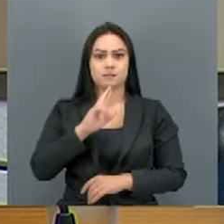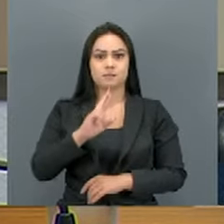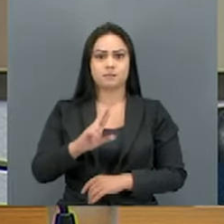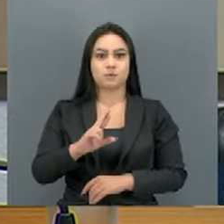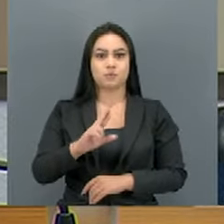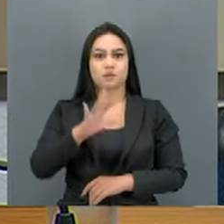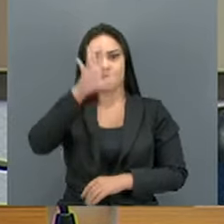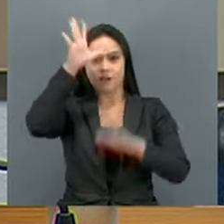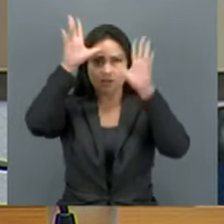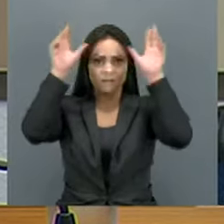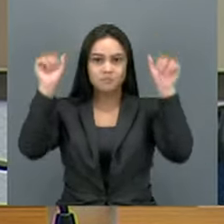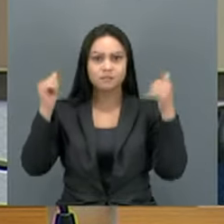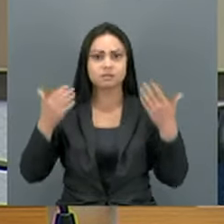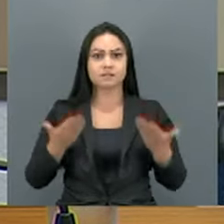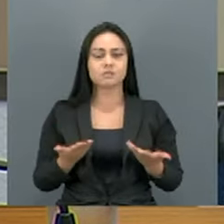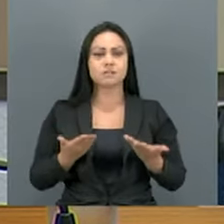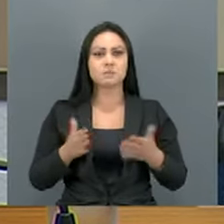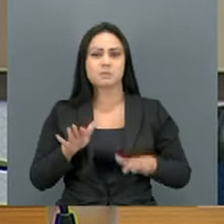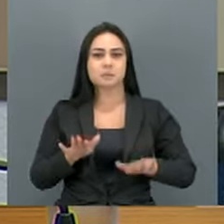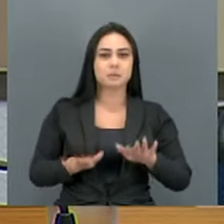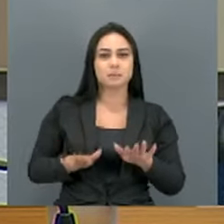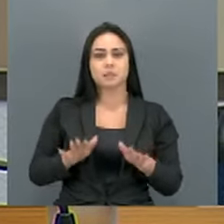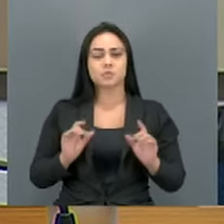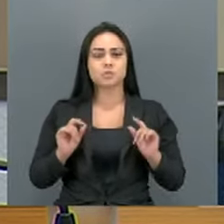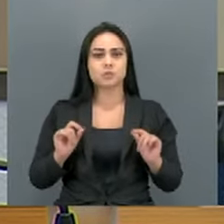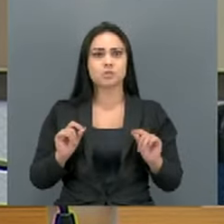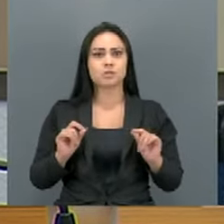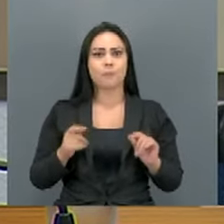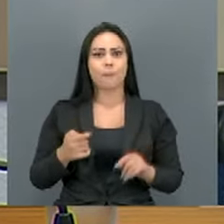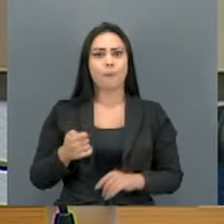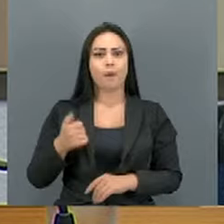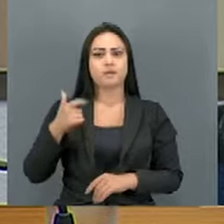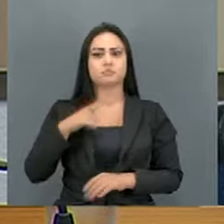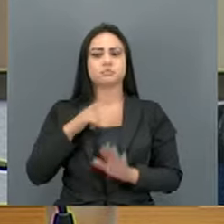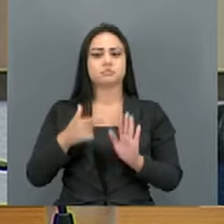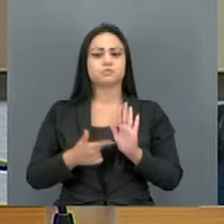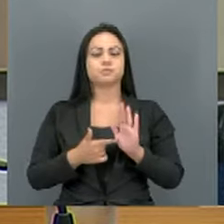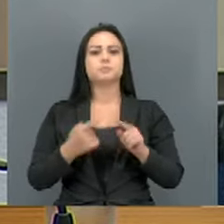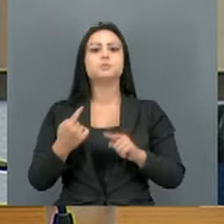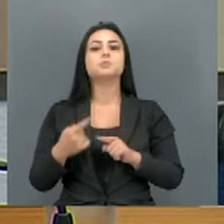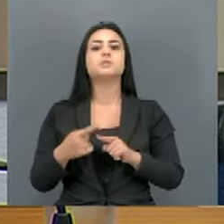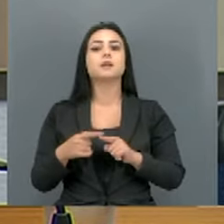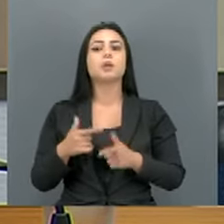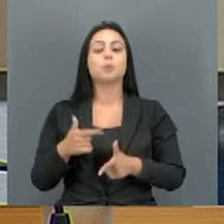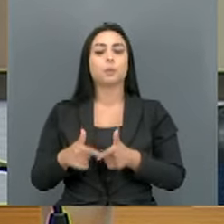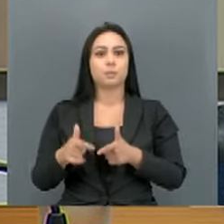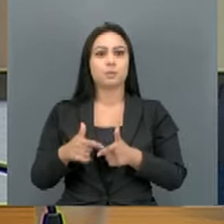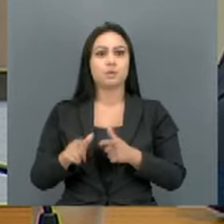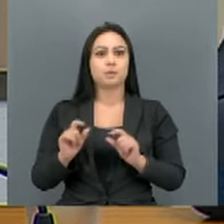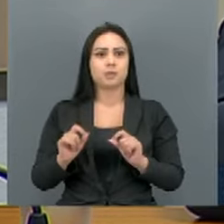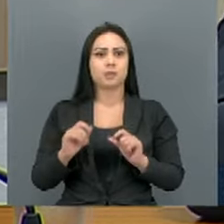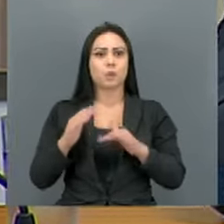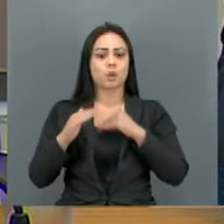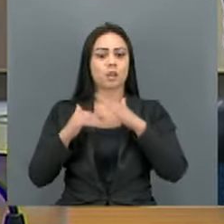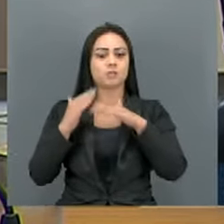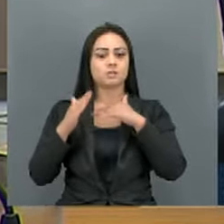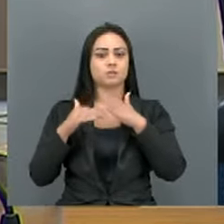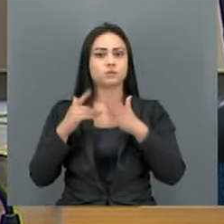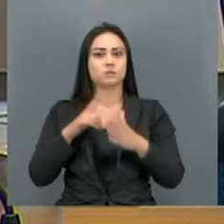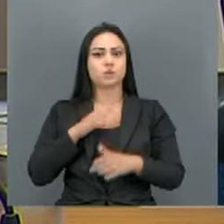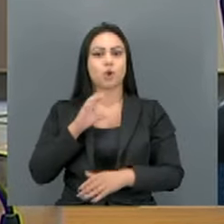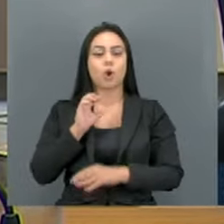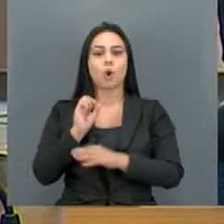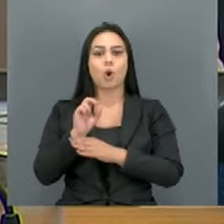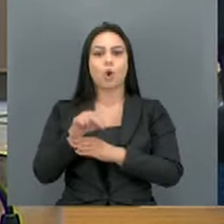Cacique Arnaldo, já meio que deixa já quase que respondido, porque o problema é que quando as